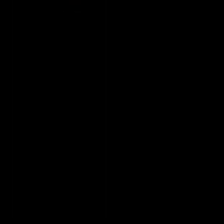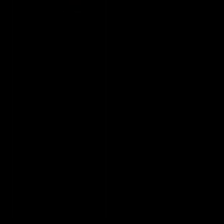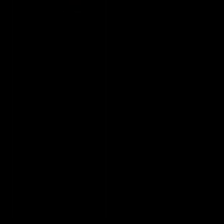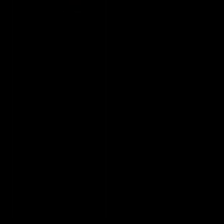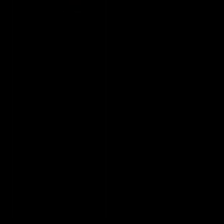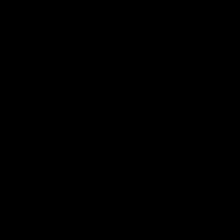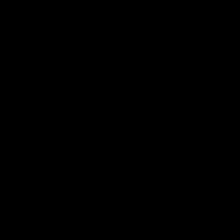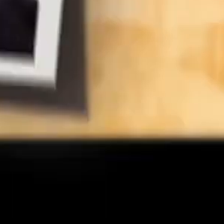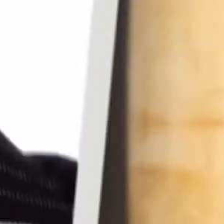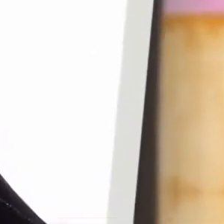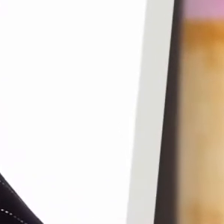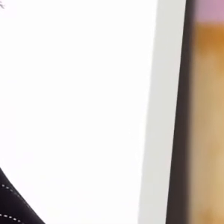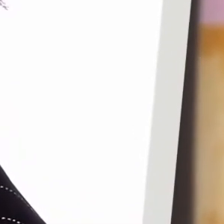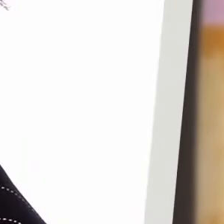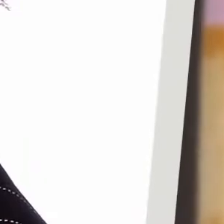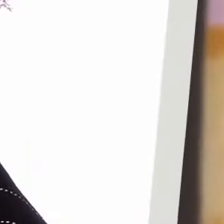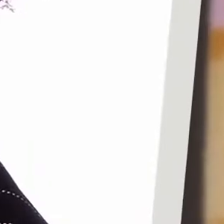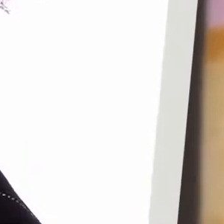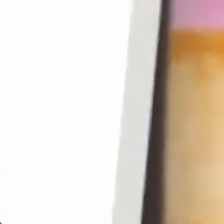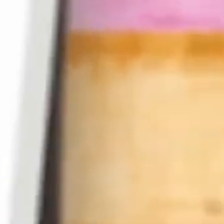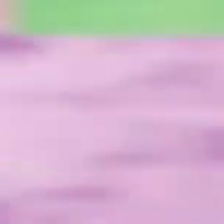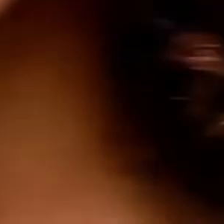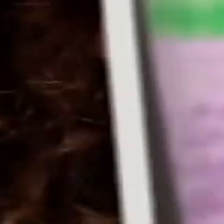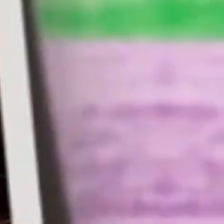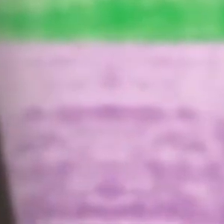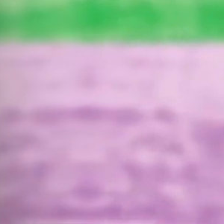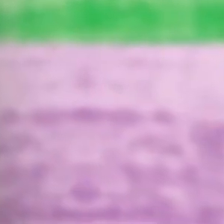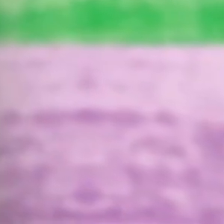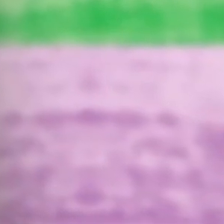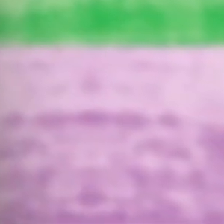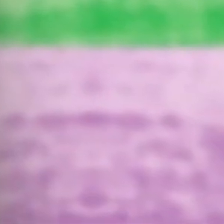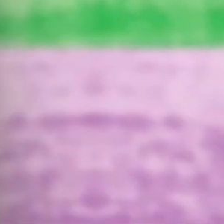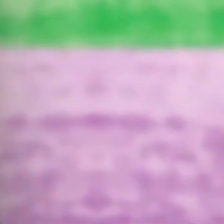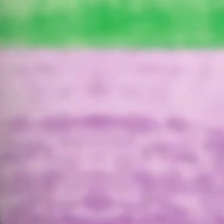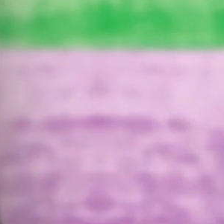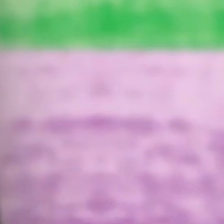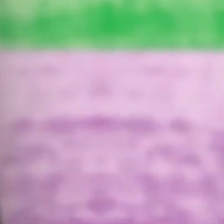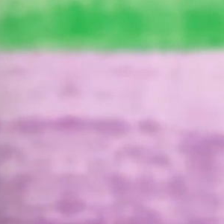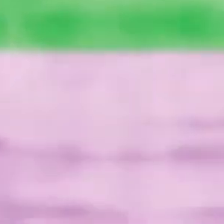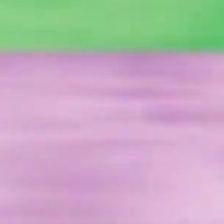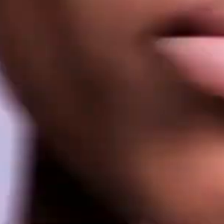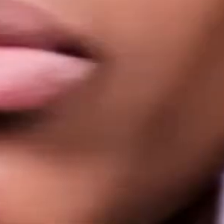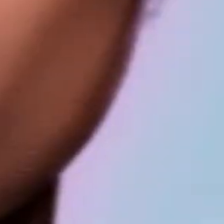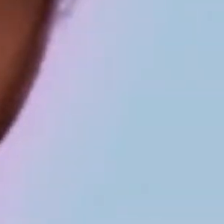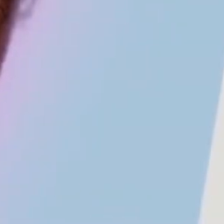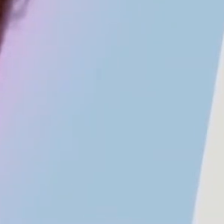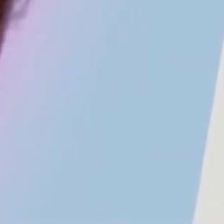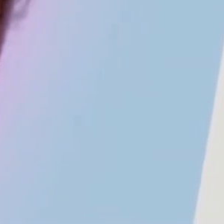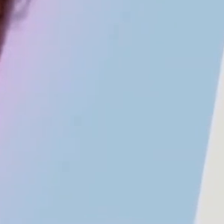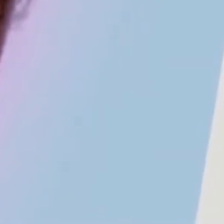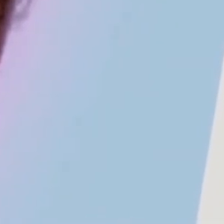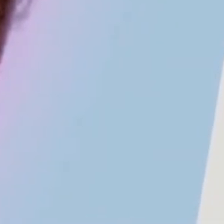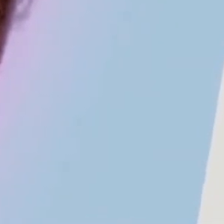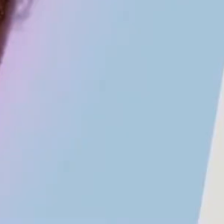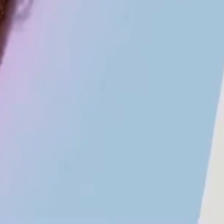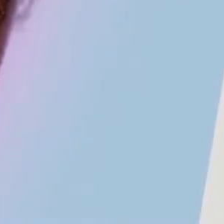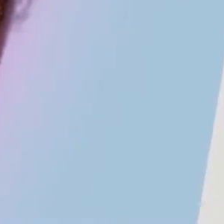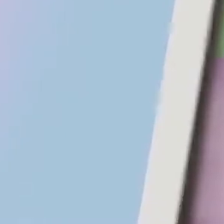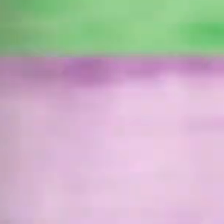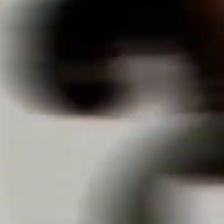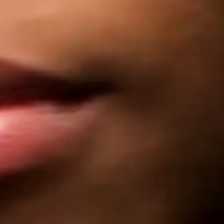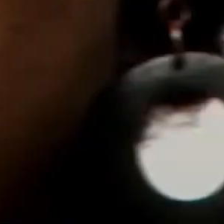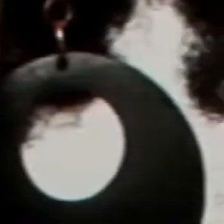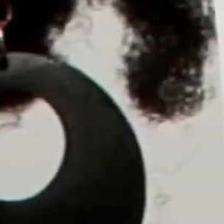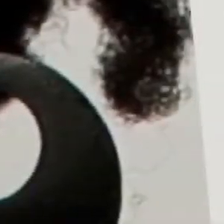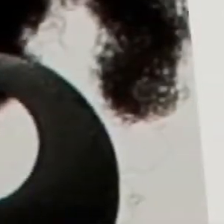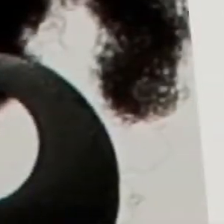de TPM. O machismo impregnado na sociedade diminui as mulheres e pode até acabar em violência. Já